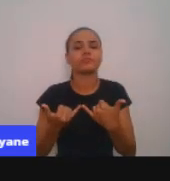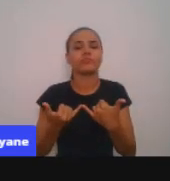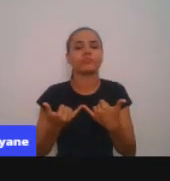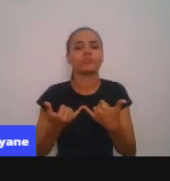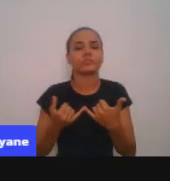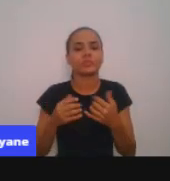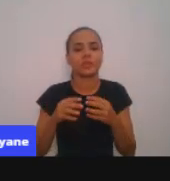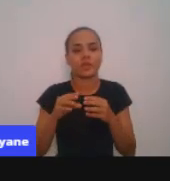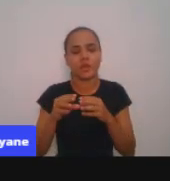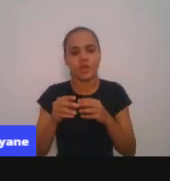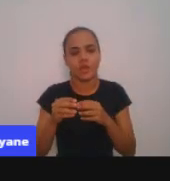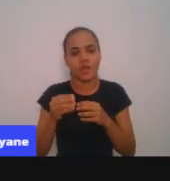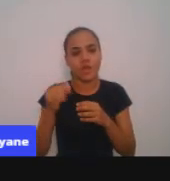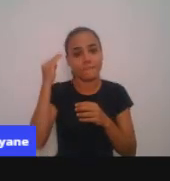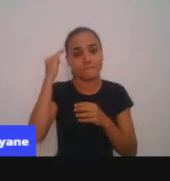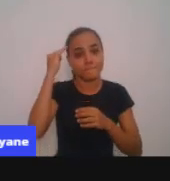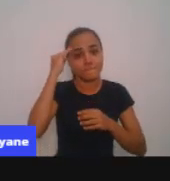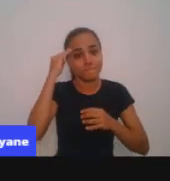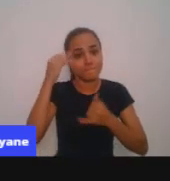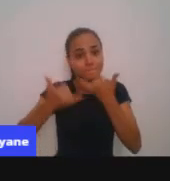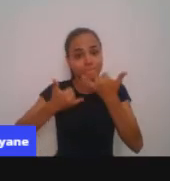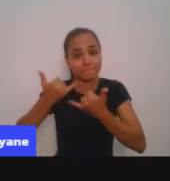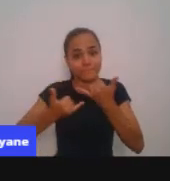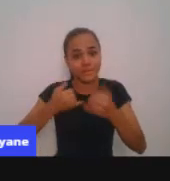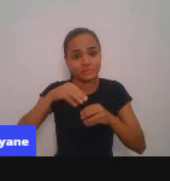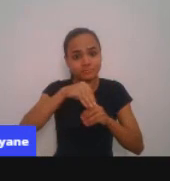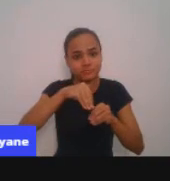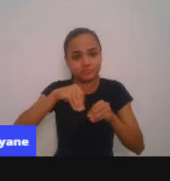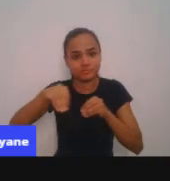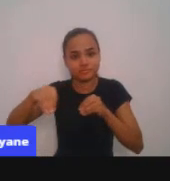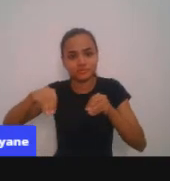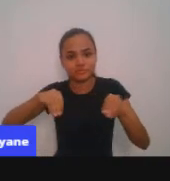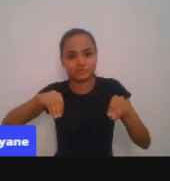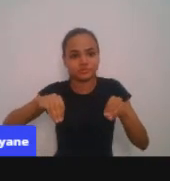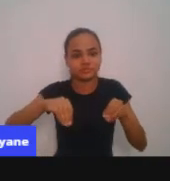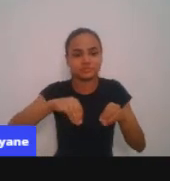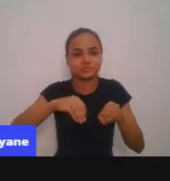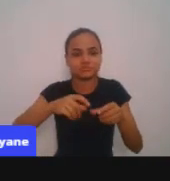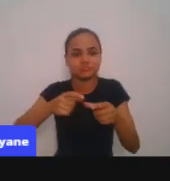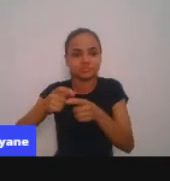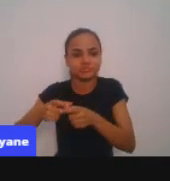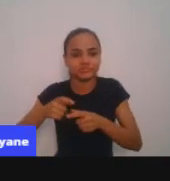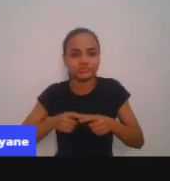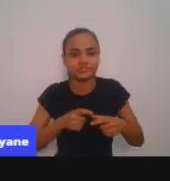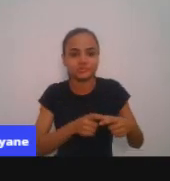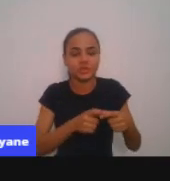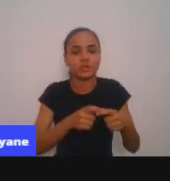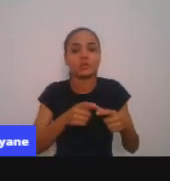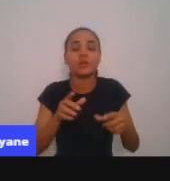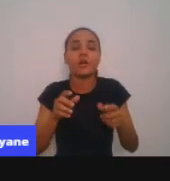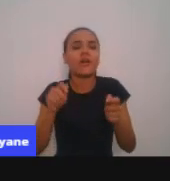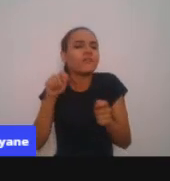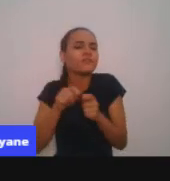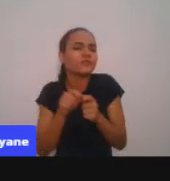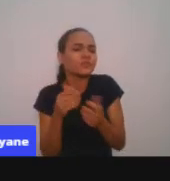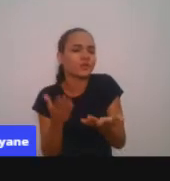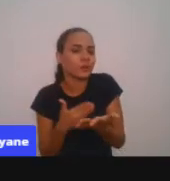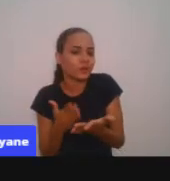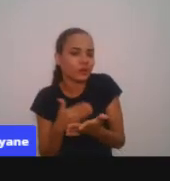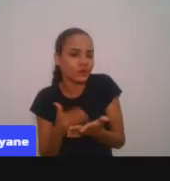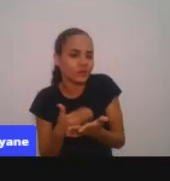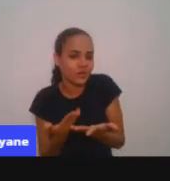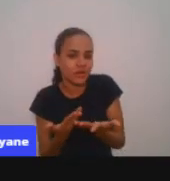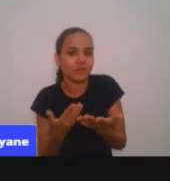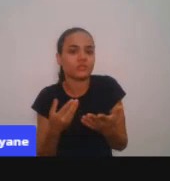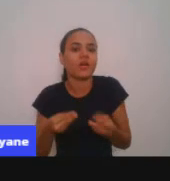coisa. Aí hoje, quando a gente vai, por exemplo, vai fazer um caderno, vai mandar para casa, para a gente imprimir, né, vários